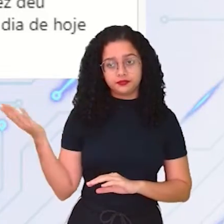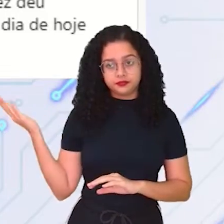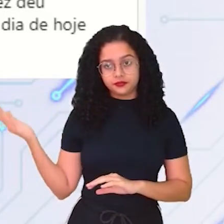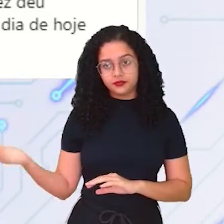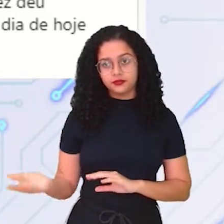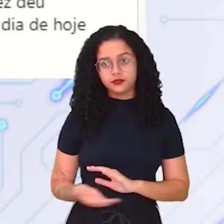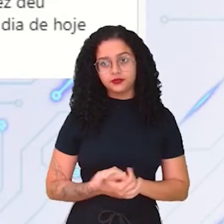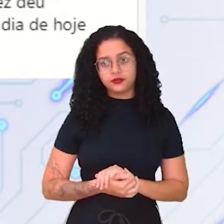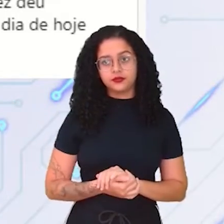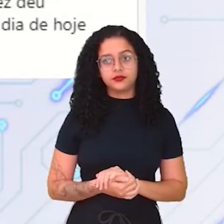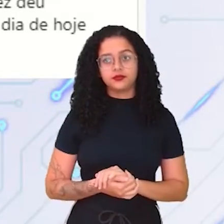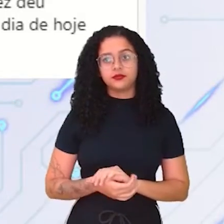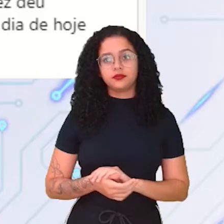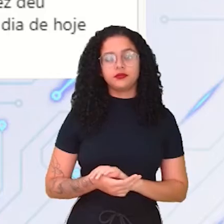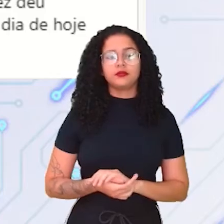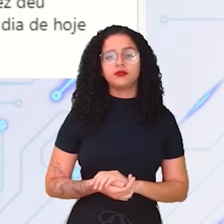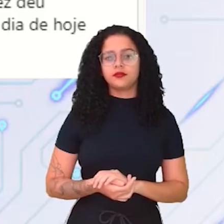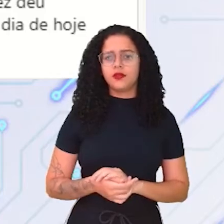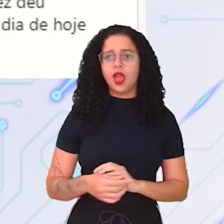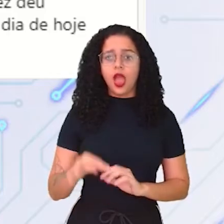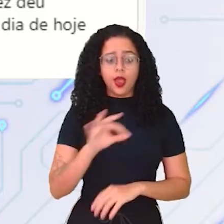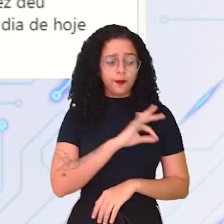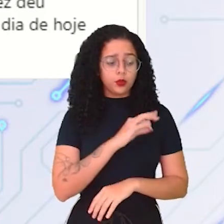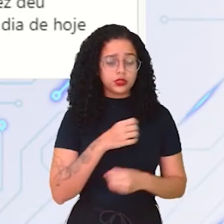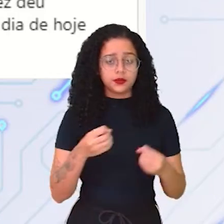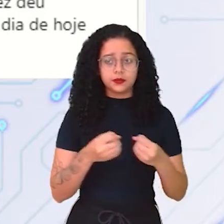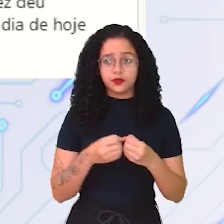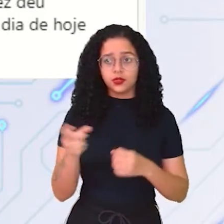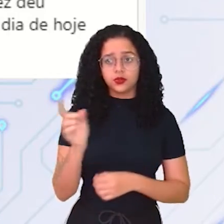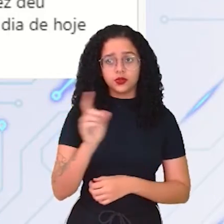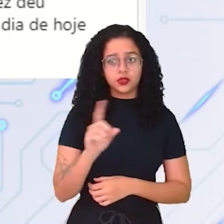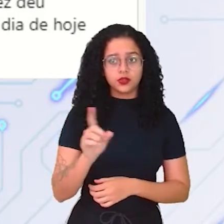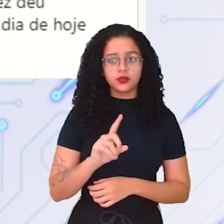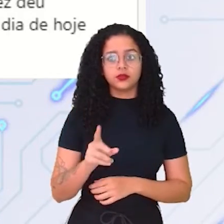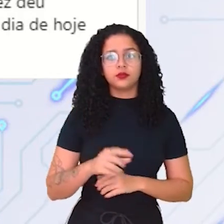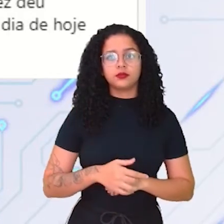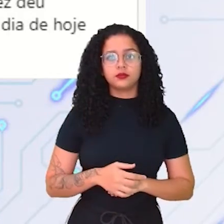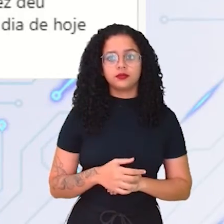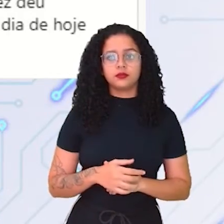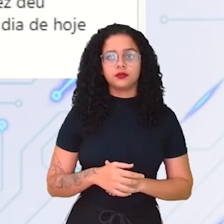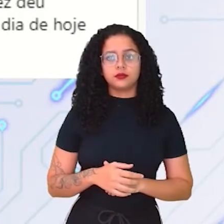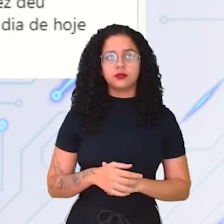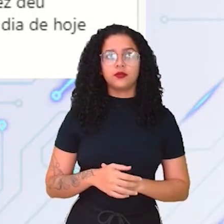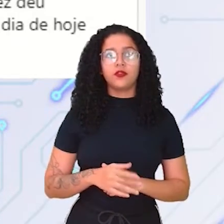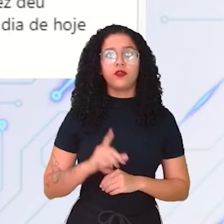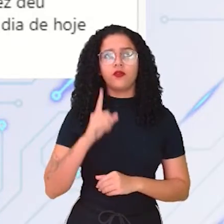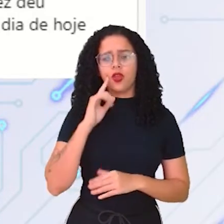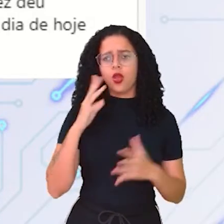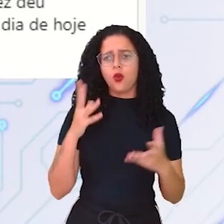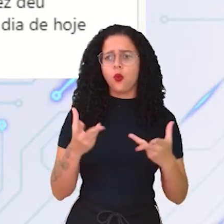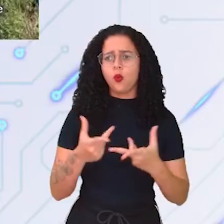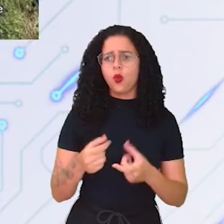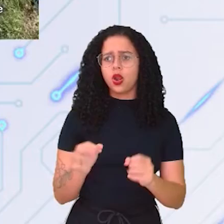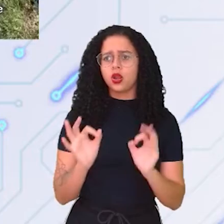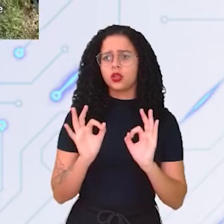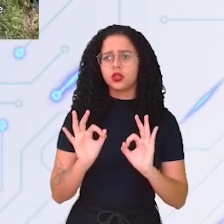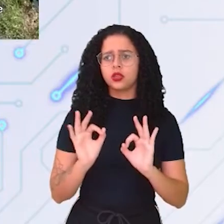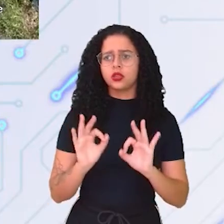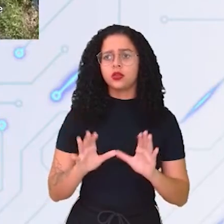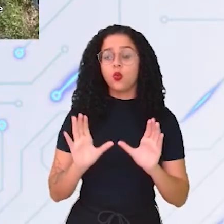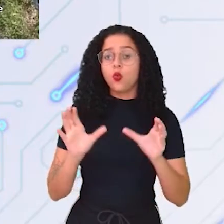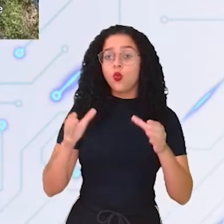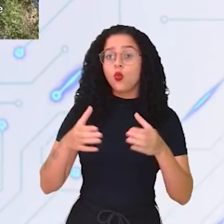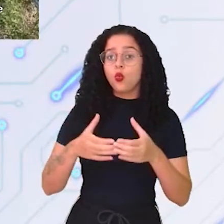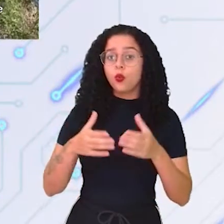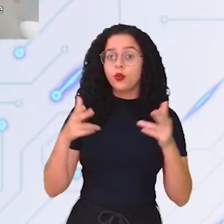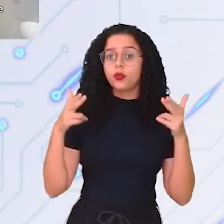ó. Tá vendo? É porque a polícia não tá aqui por perto, ó. Vai ver, ó. Qualidade, ó. Arrombou. Um grupo de